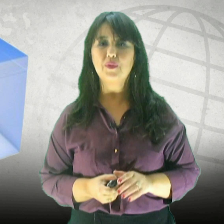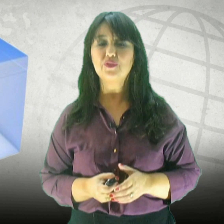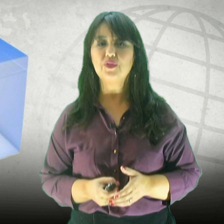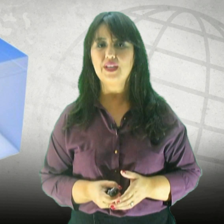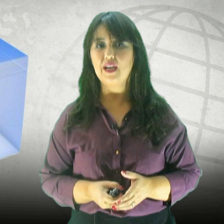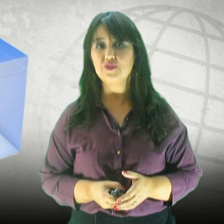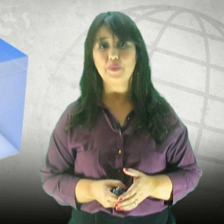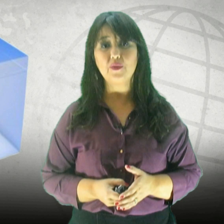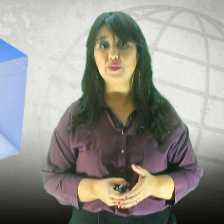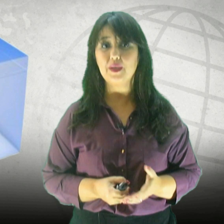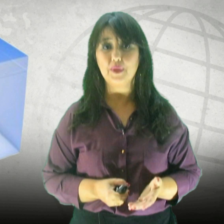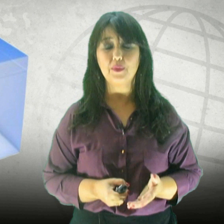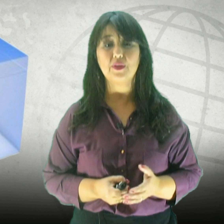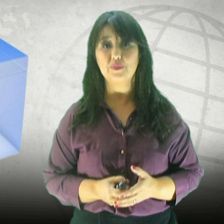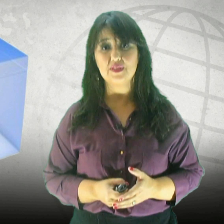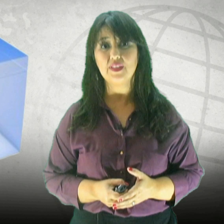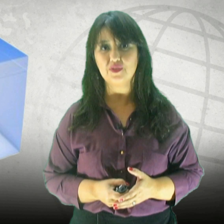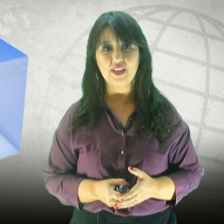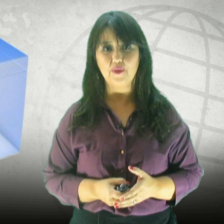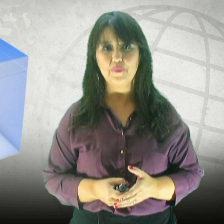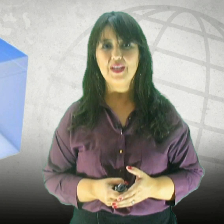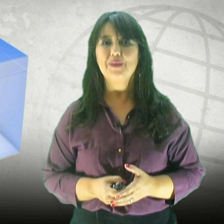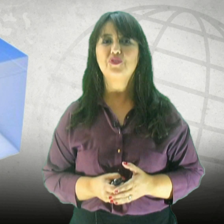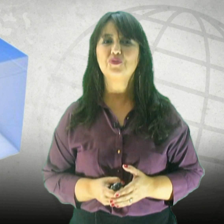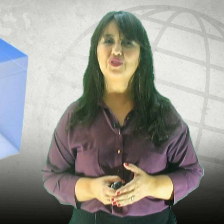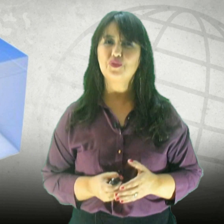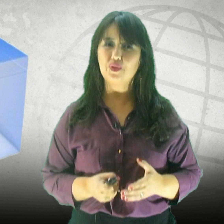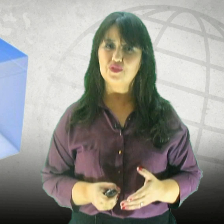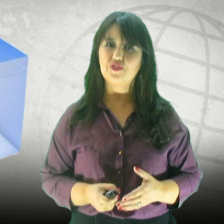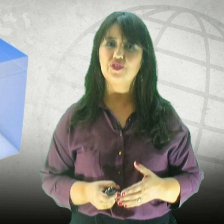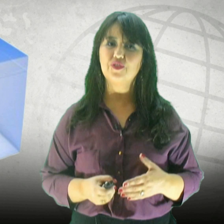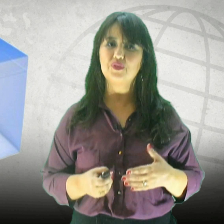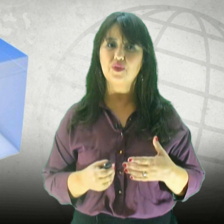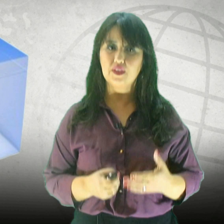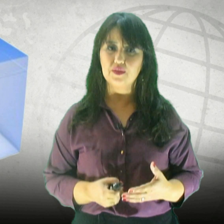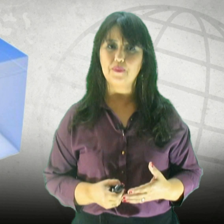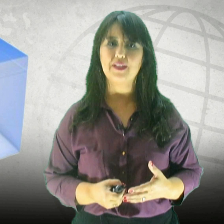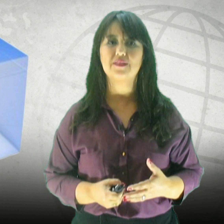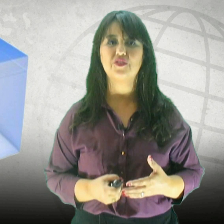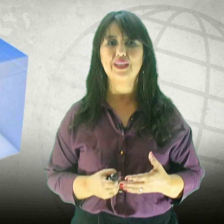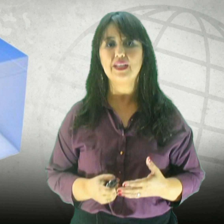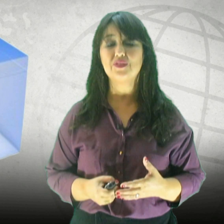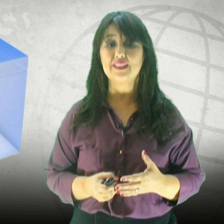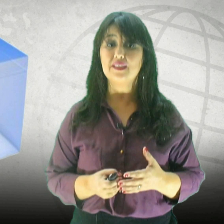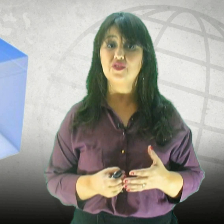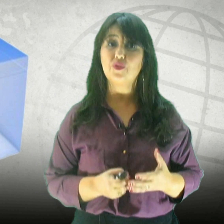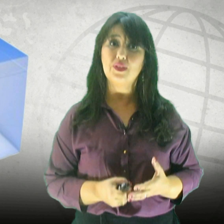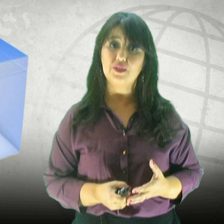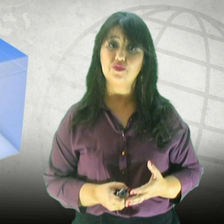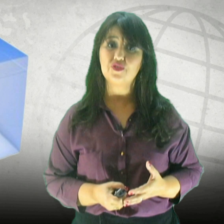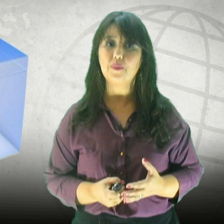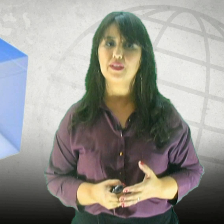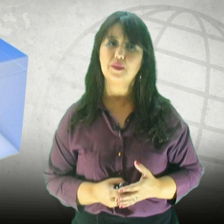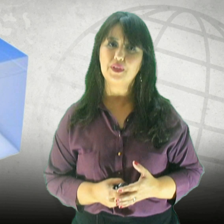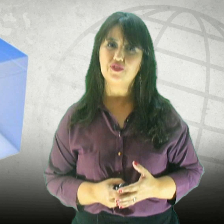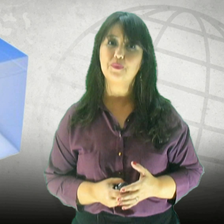ao irmão Antônio Carlos ou para qualquer membro da comissão eleitoral. Pedimos que todos estejamos orando para que sejam eleitos aqueles